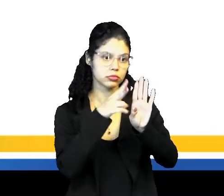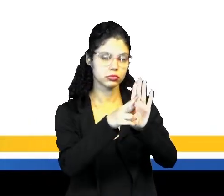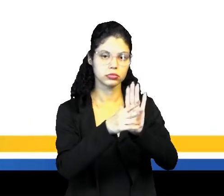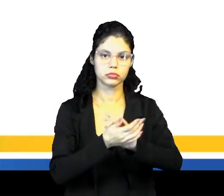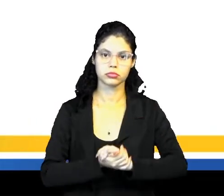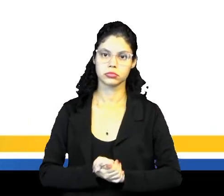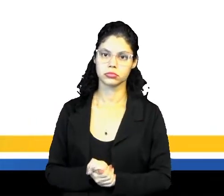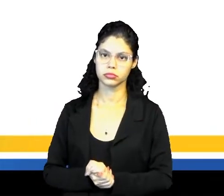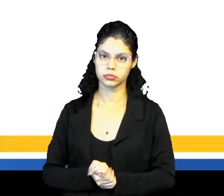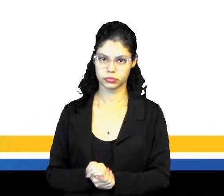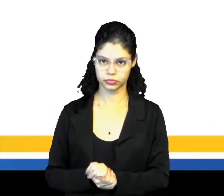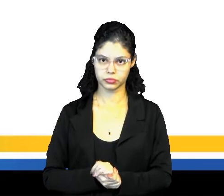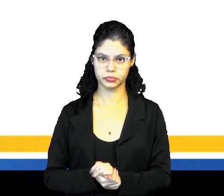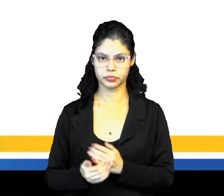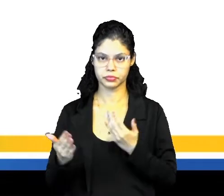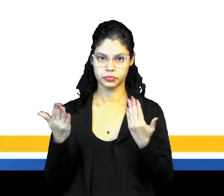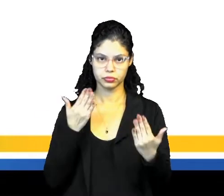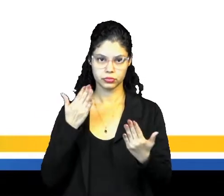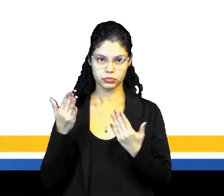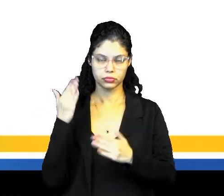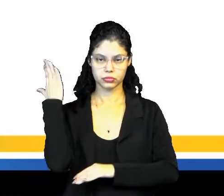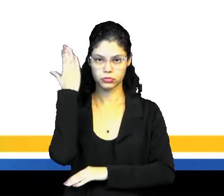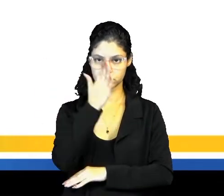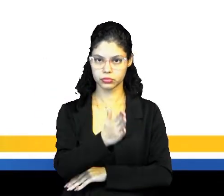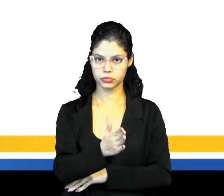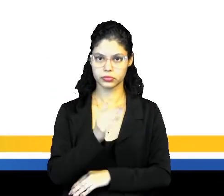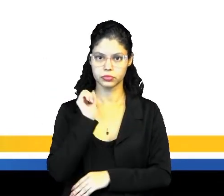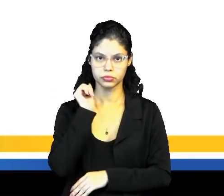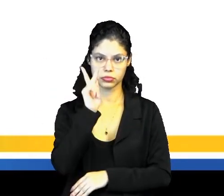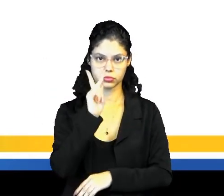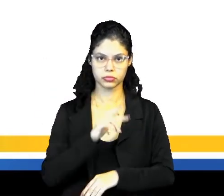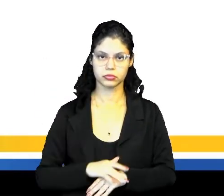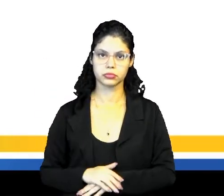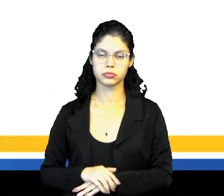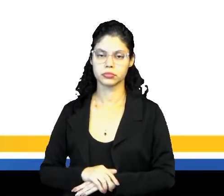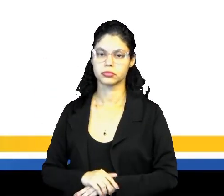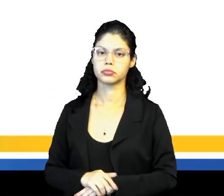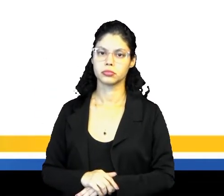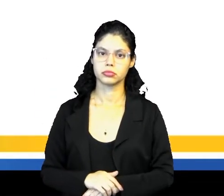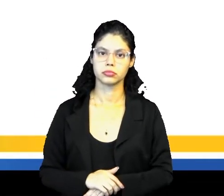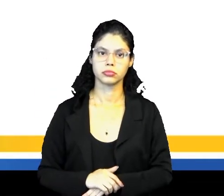né? Aí relacionado à direção, ok?